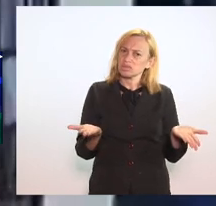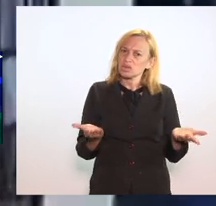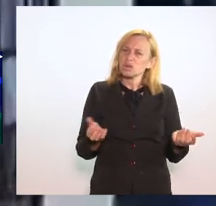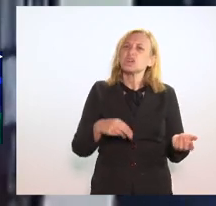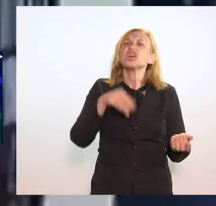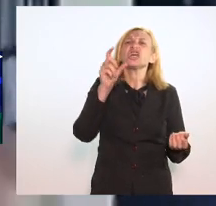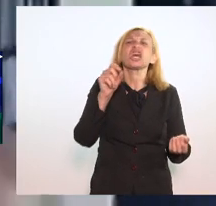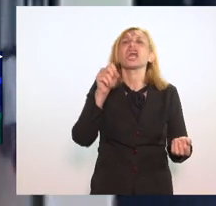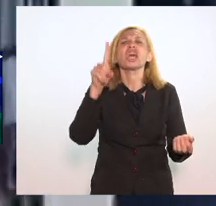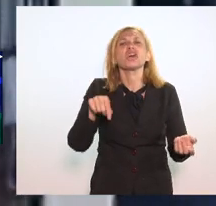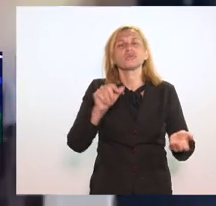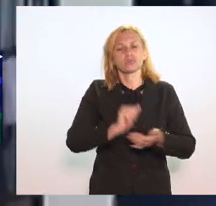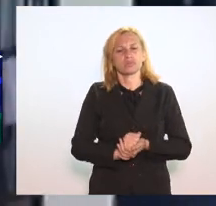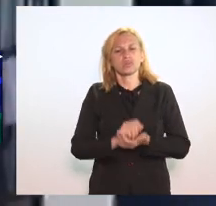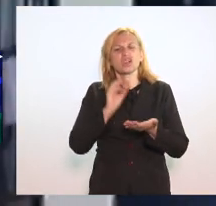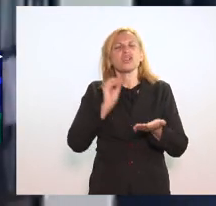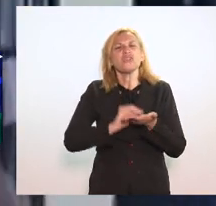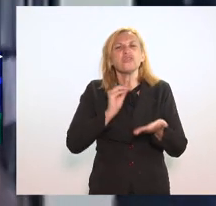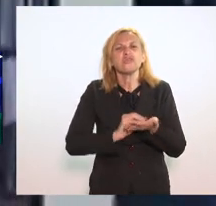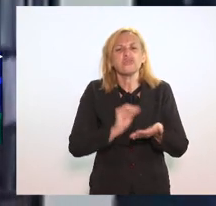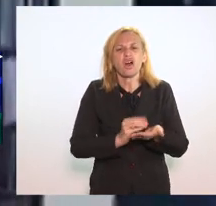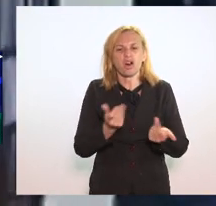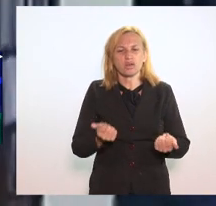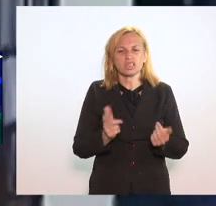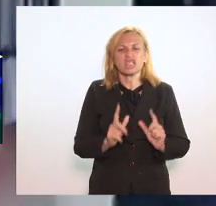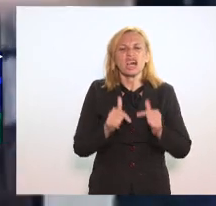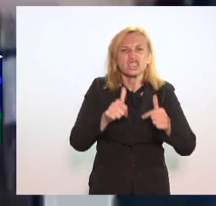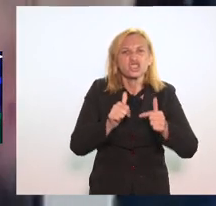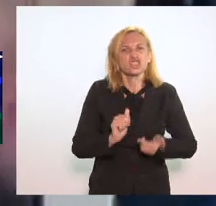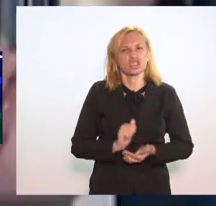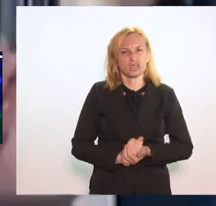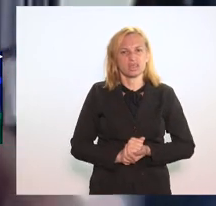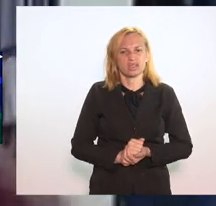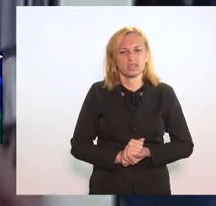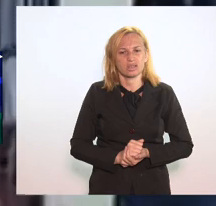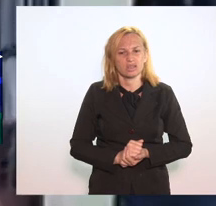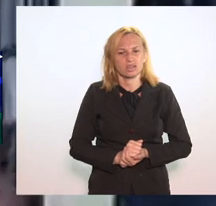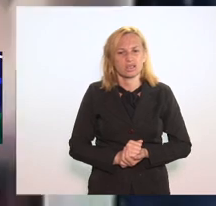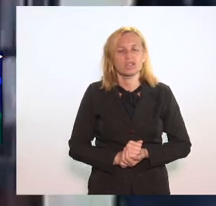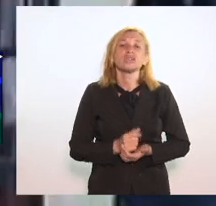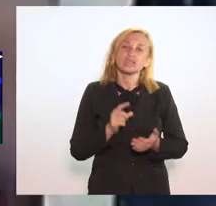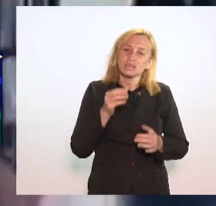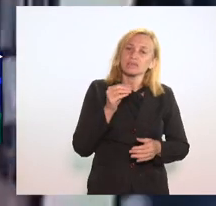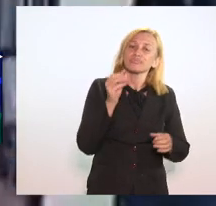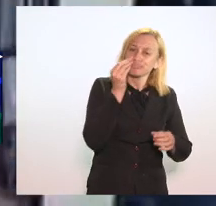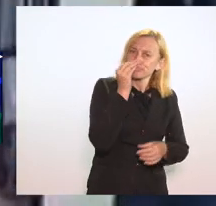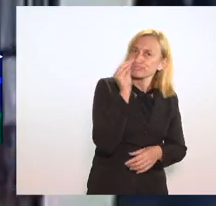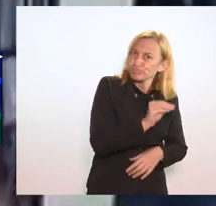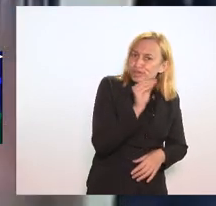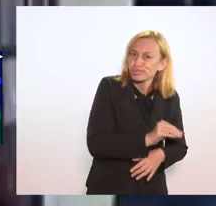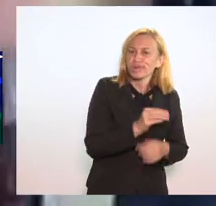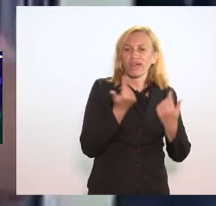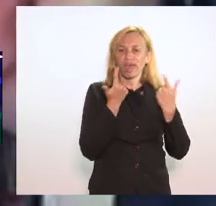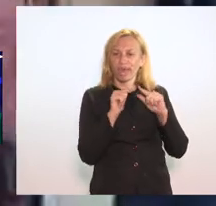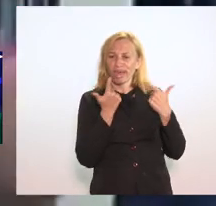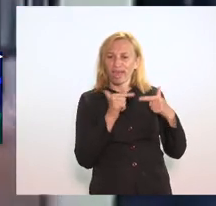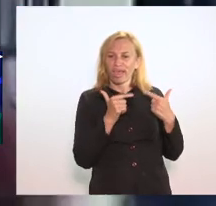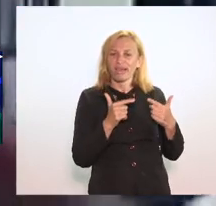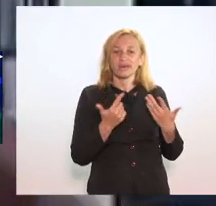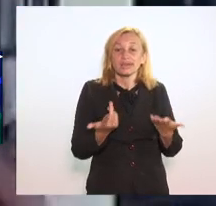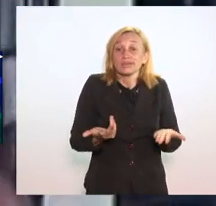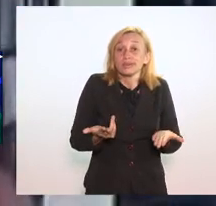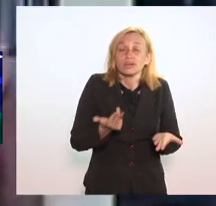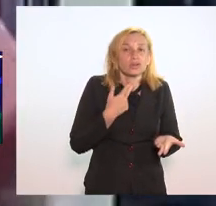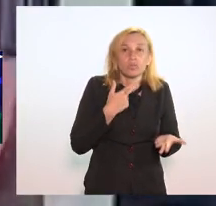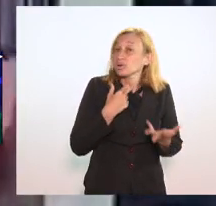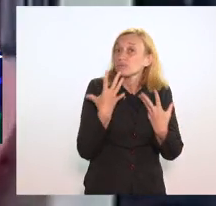não eu vi relaxamento ouvir desse consideração Inclusive menosprezo inclusive chacota que nós não